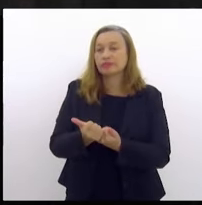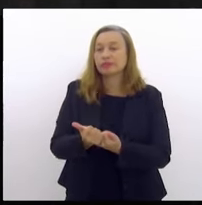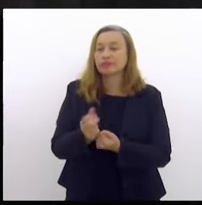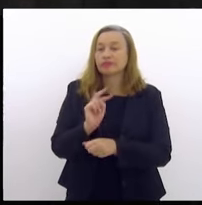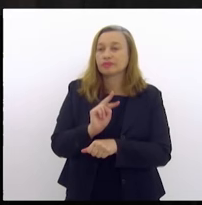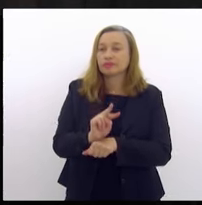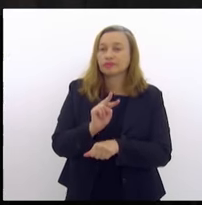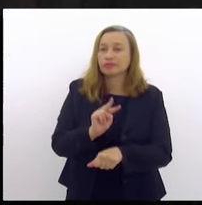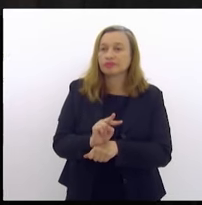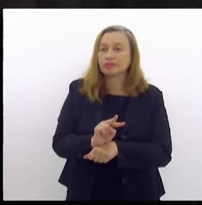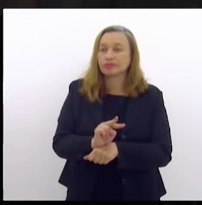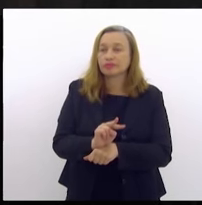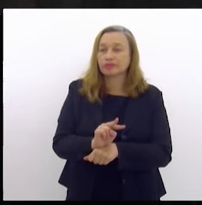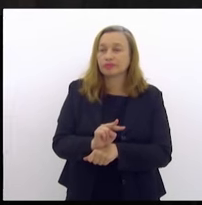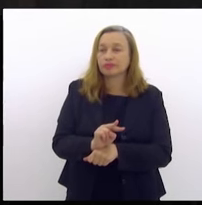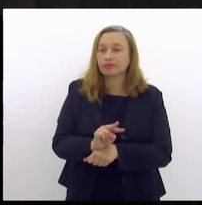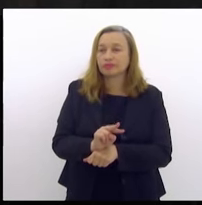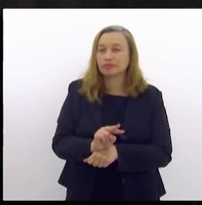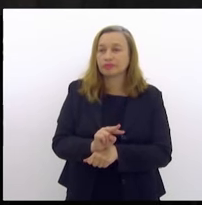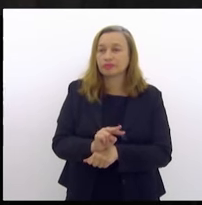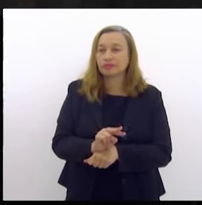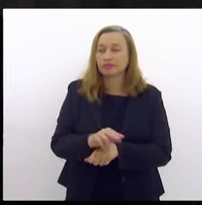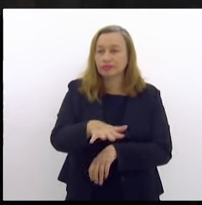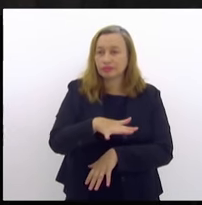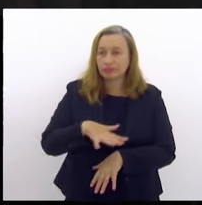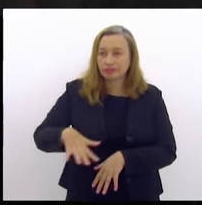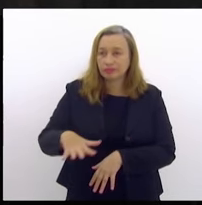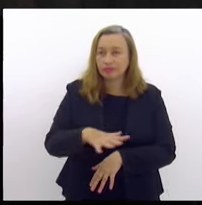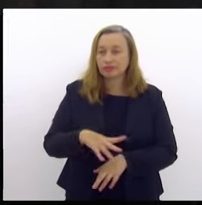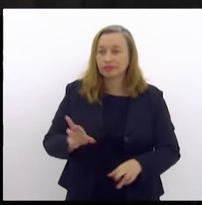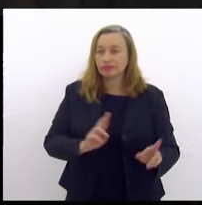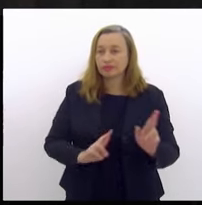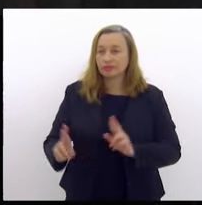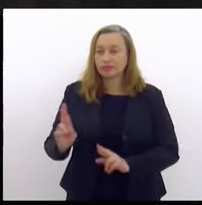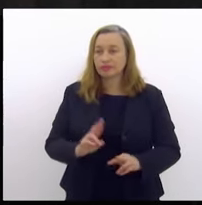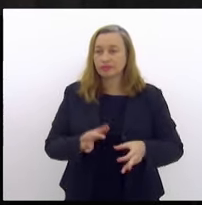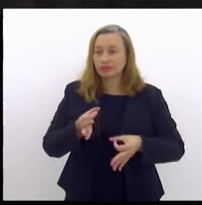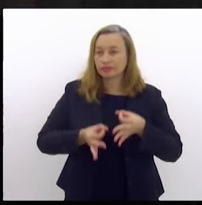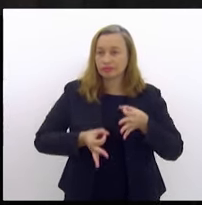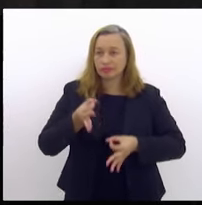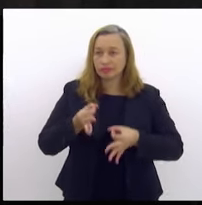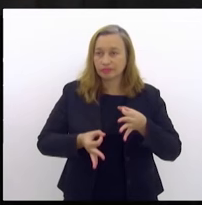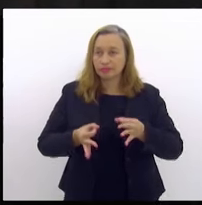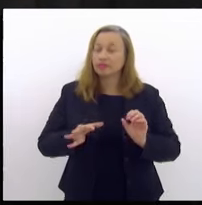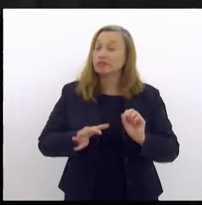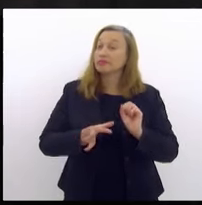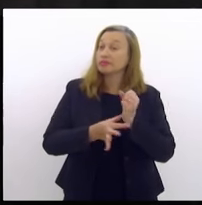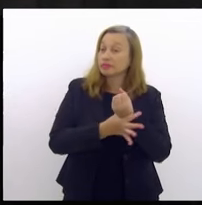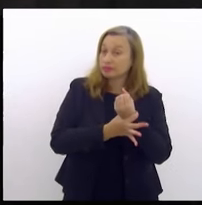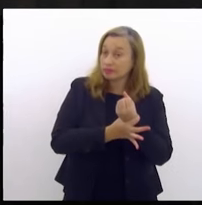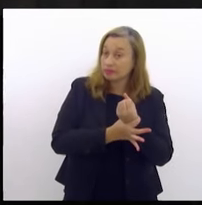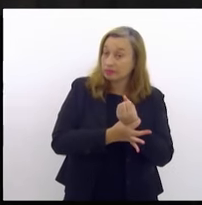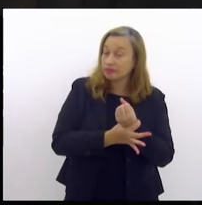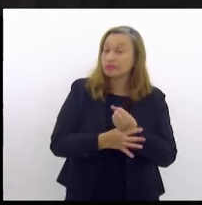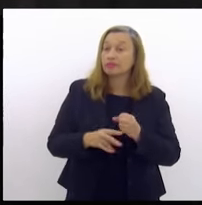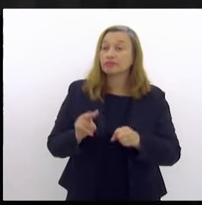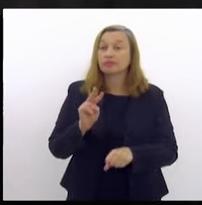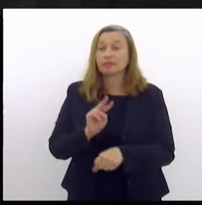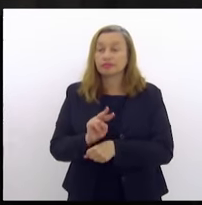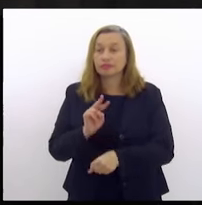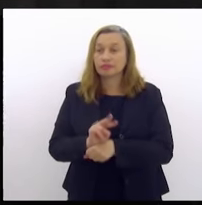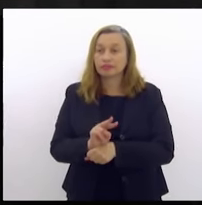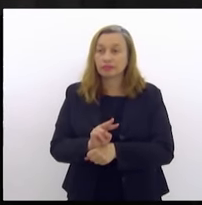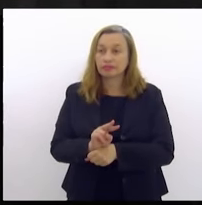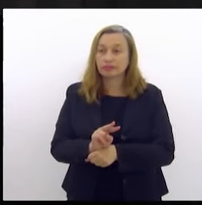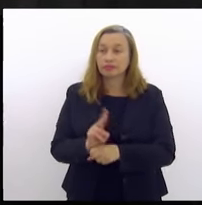preservar a estabilidade das relações jurídicas. Essa garantia protege